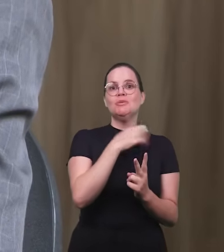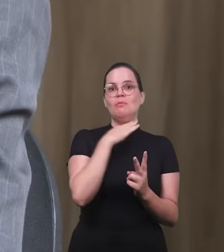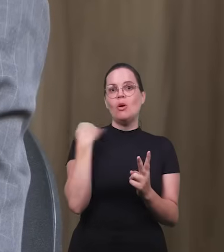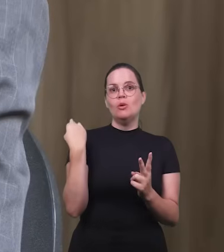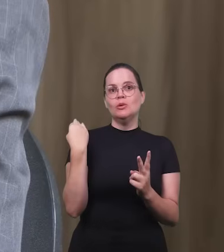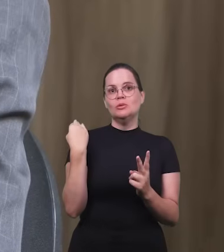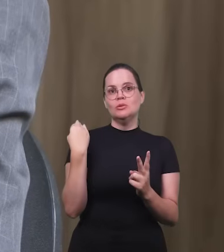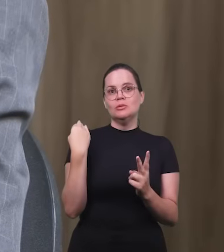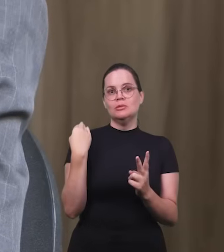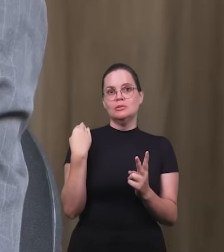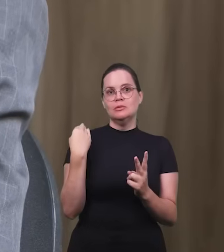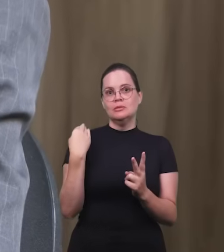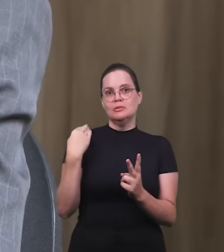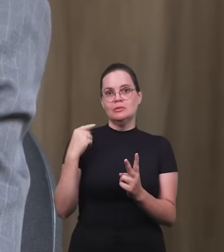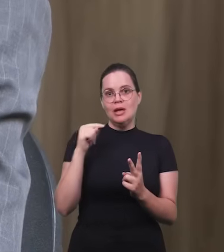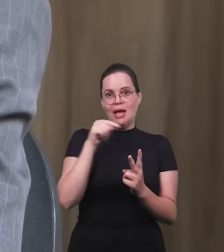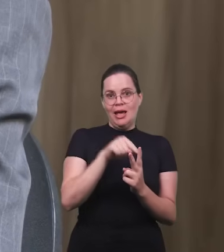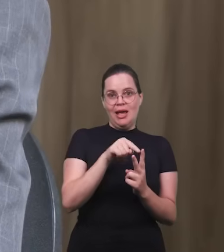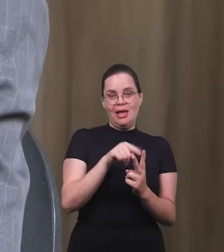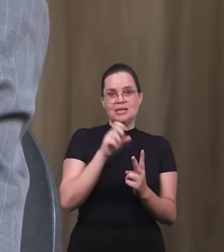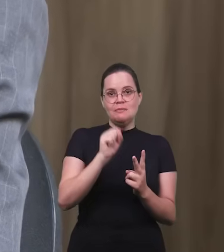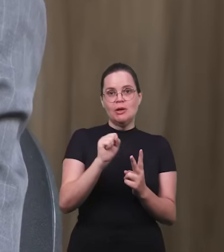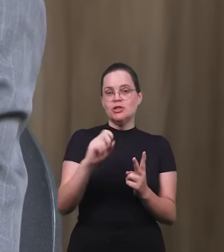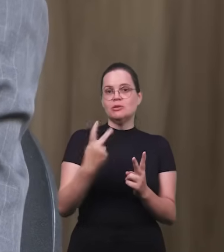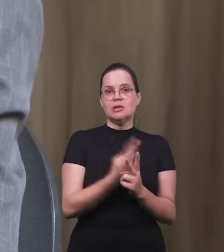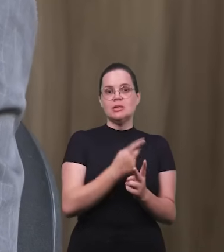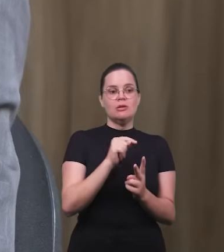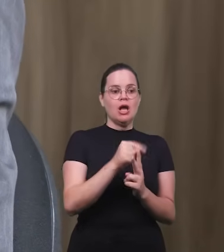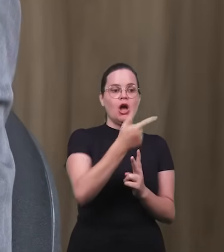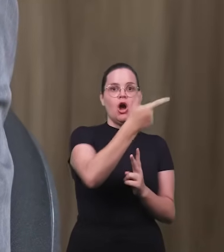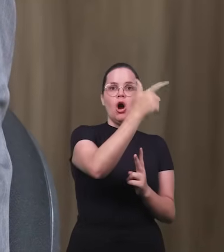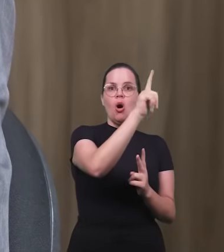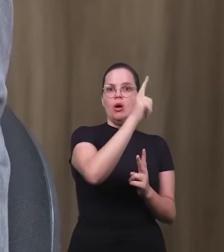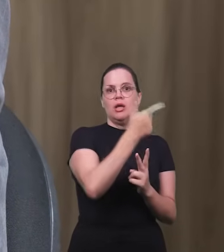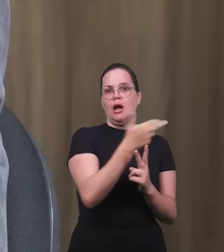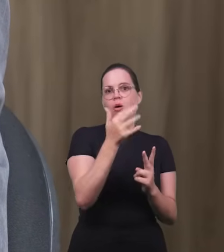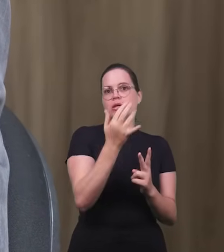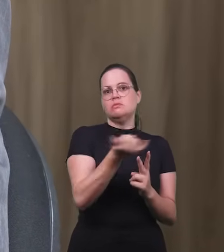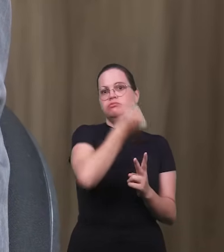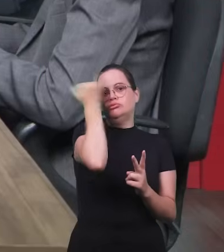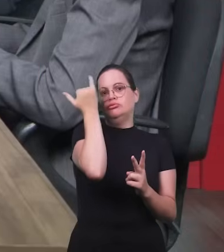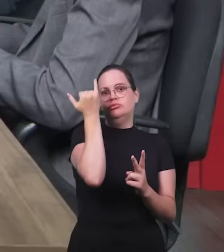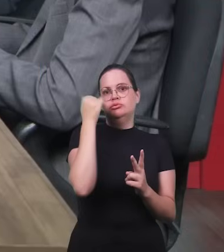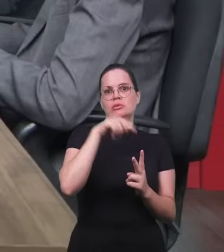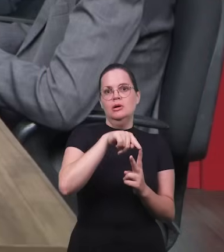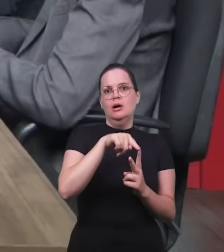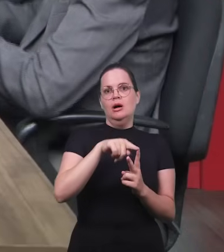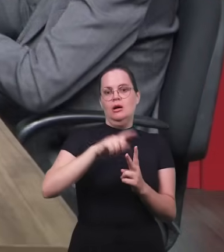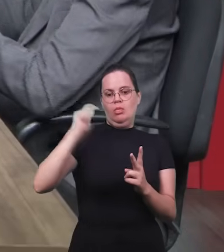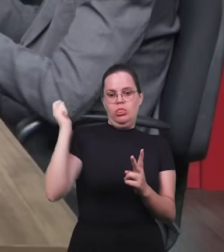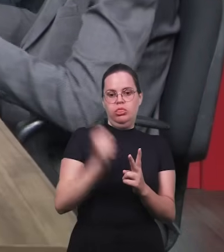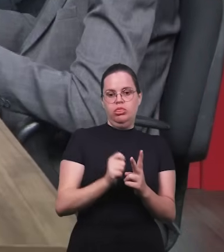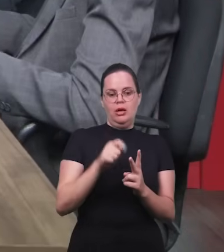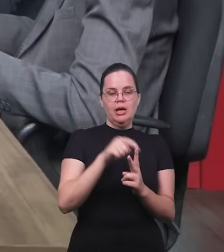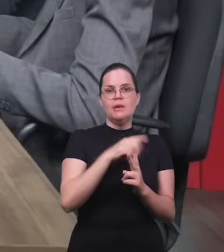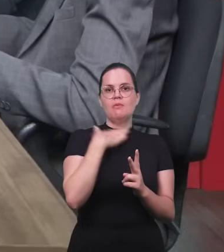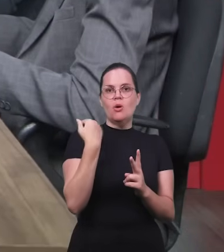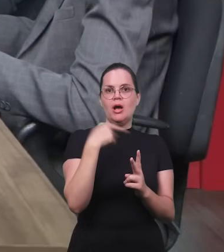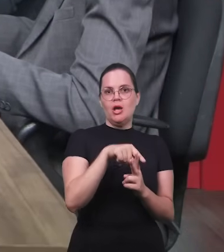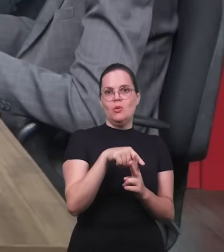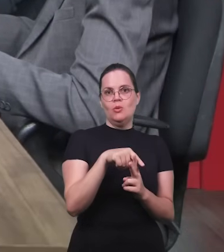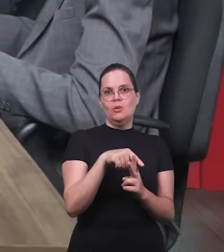acionado e esse martelo pode quebrar o vidro e esse veneno matar o gato. Só que quando que eu vou saber